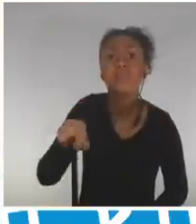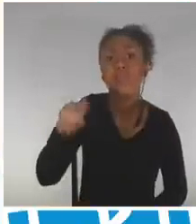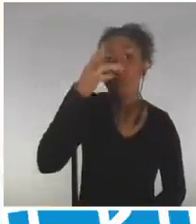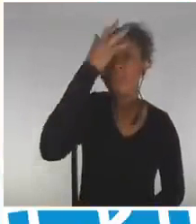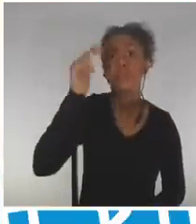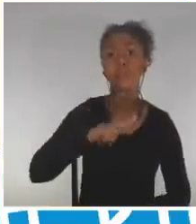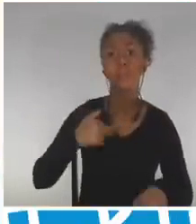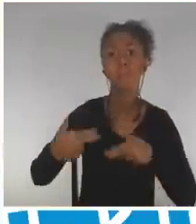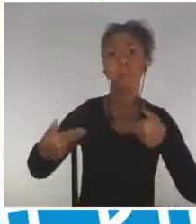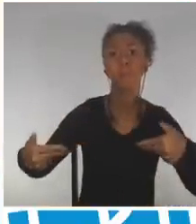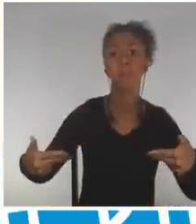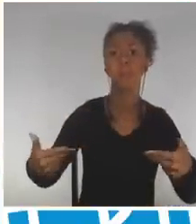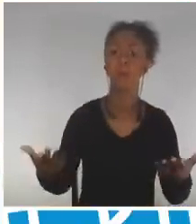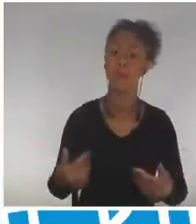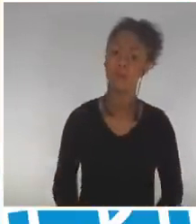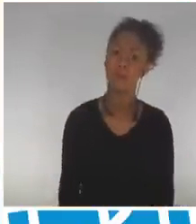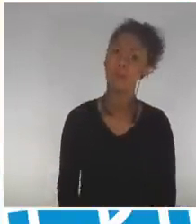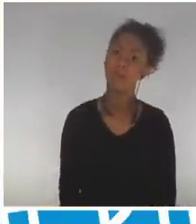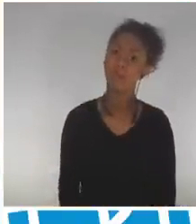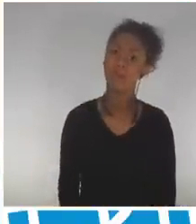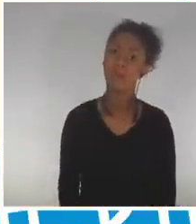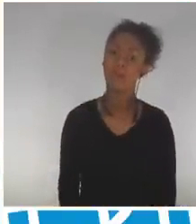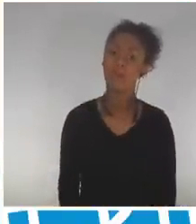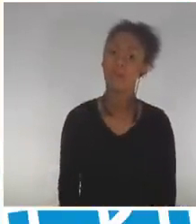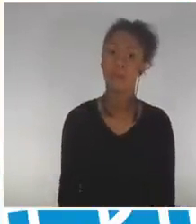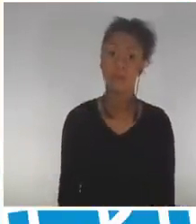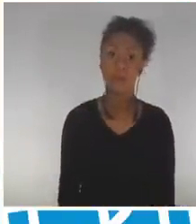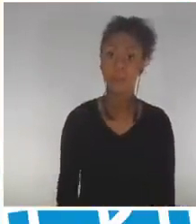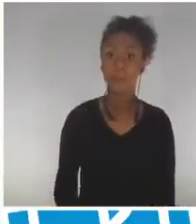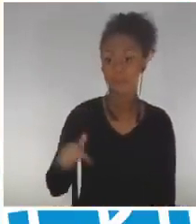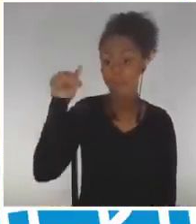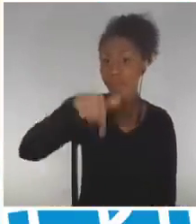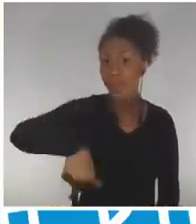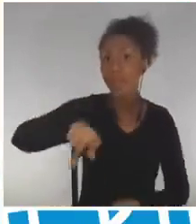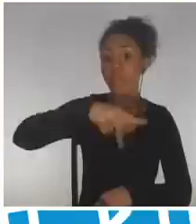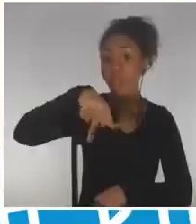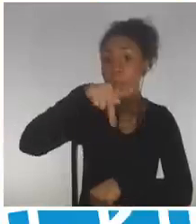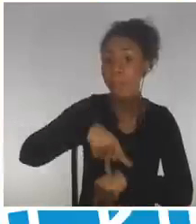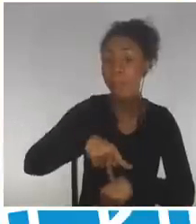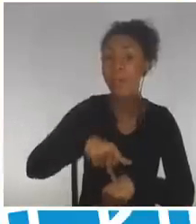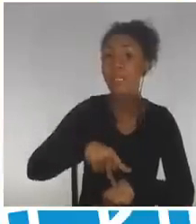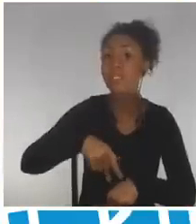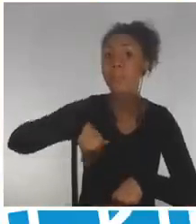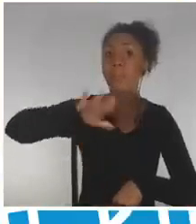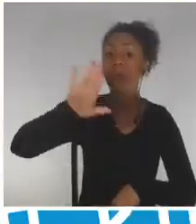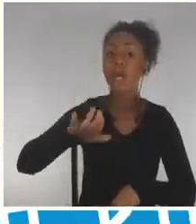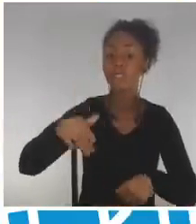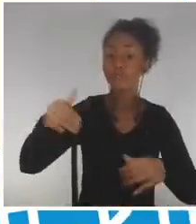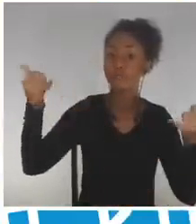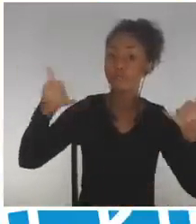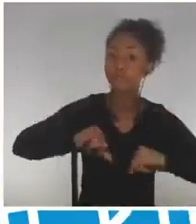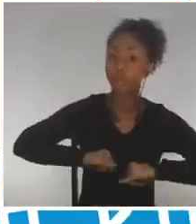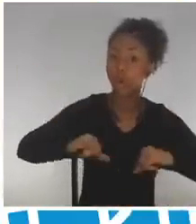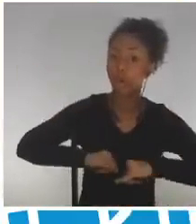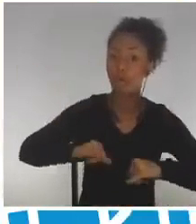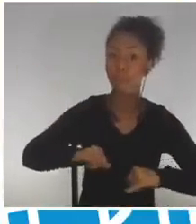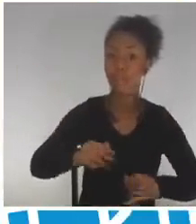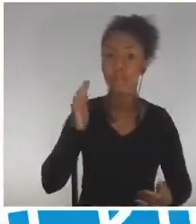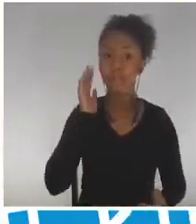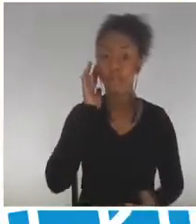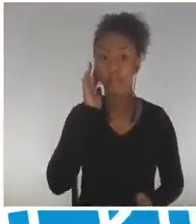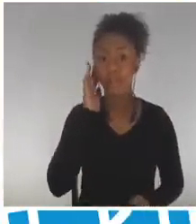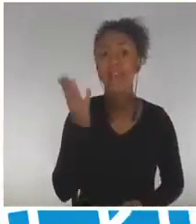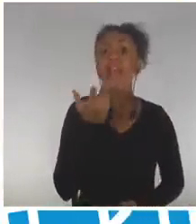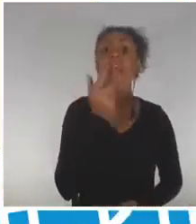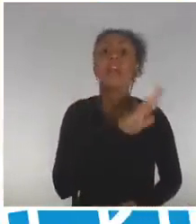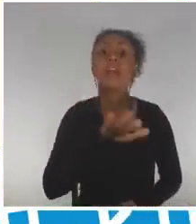500 mil mortos. Foi o país dos mais afetados. Imagine o que aconteceu. Quantas crianças não perderam?